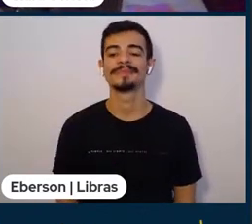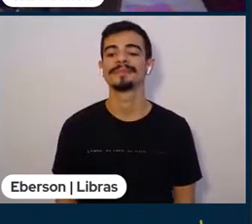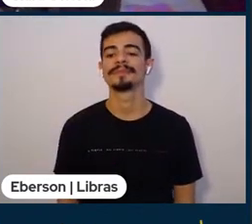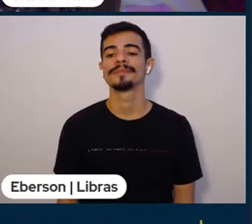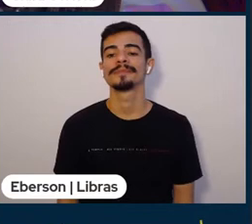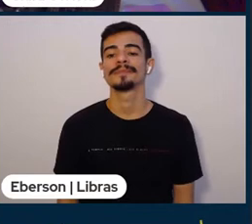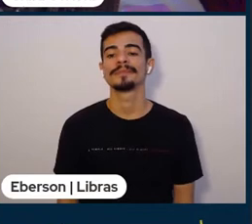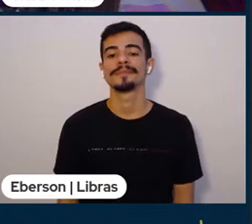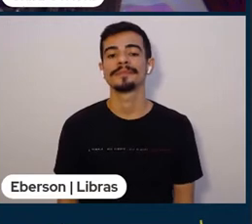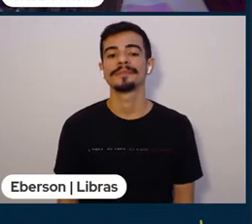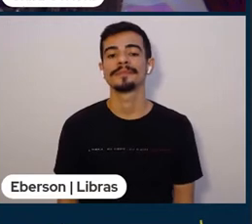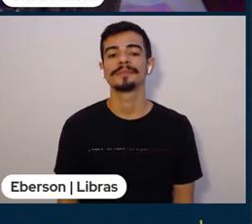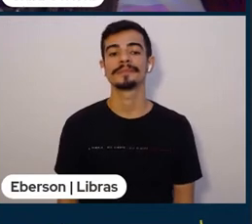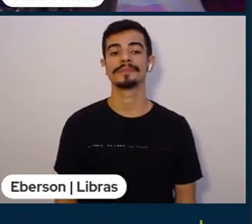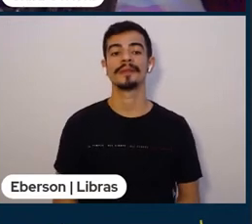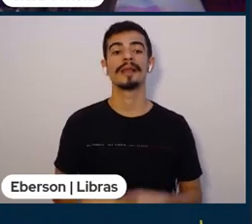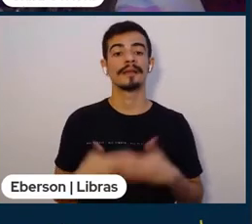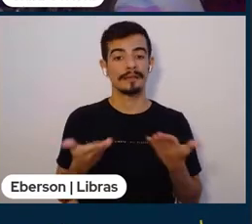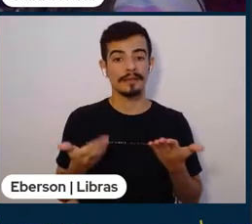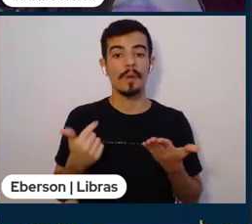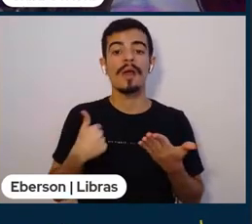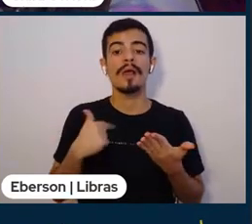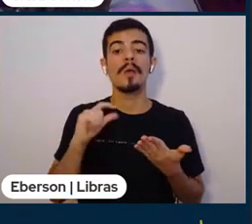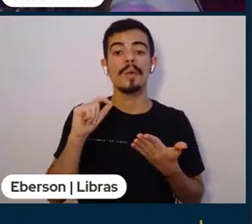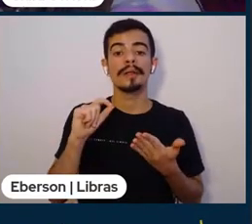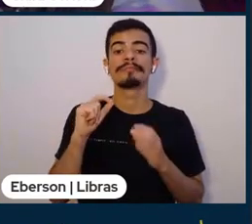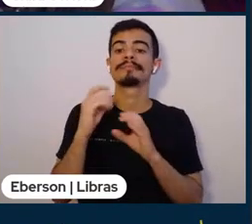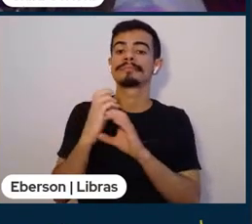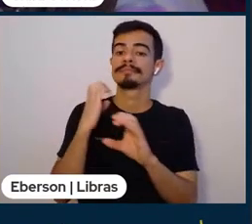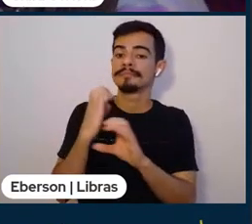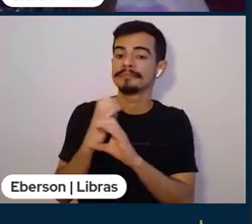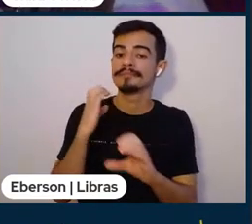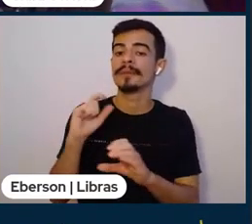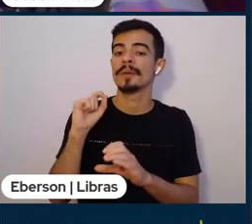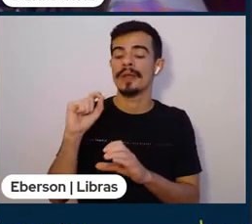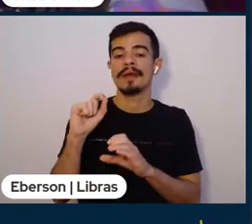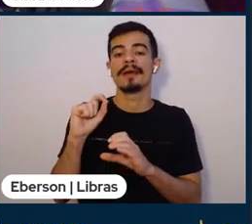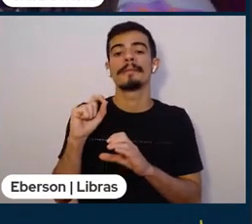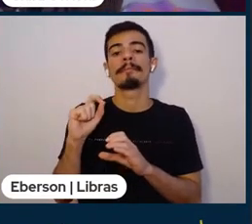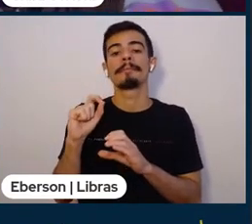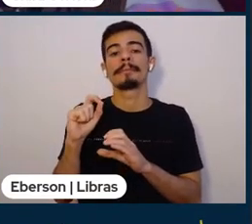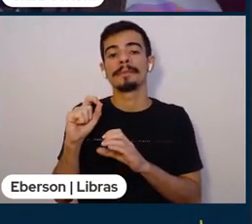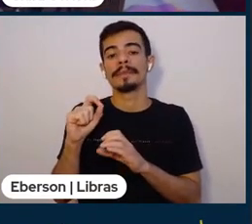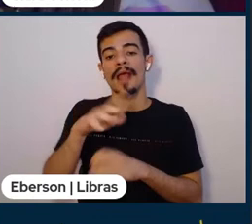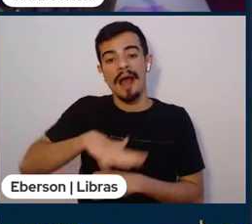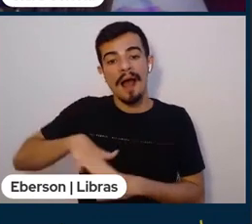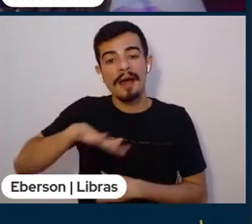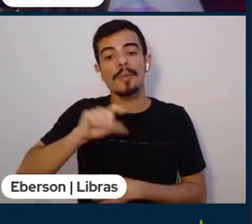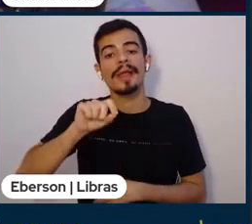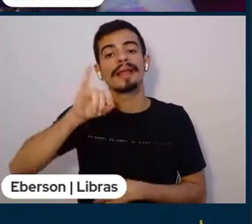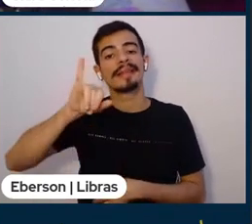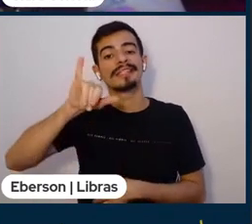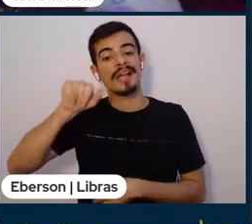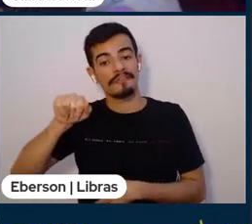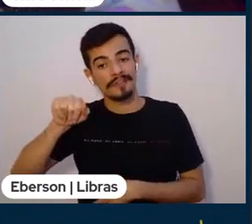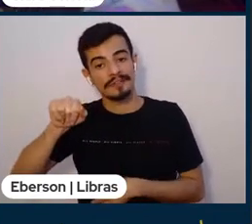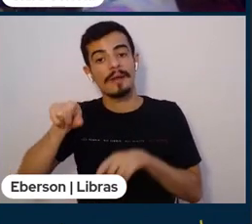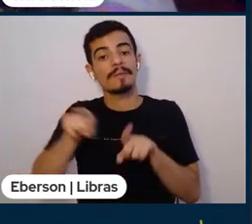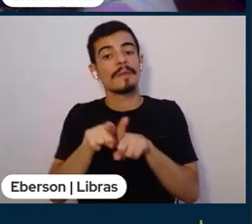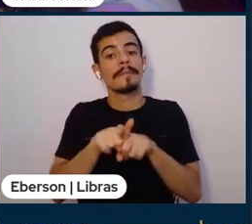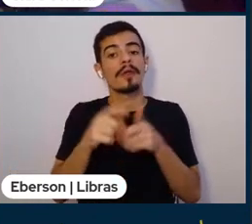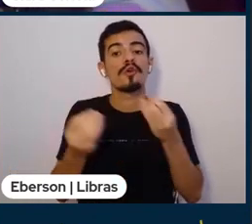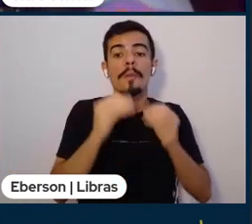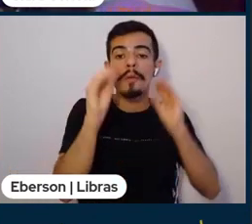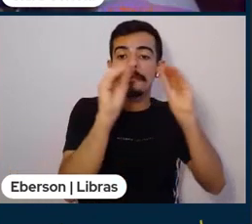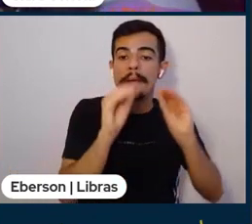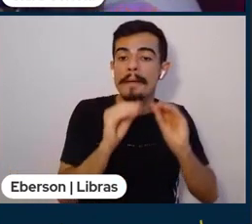learning engineer. Então é muito mais além de trabalhar com inteligência artificial, é como colocar ela em